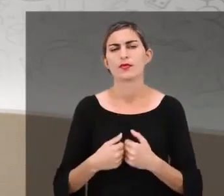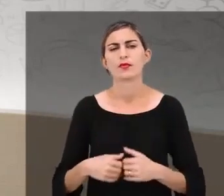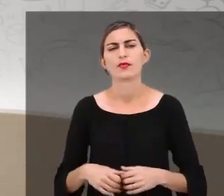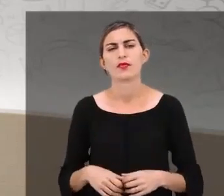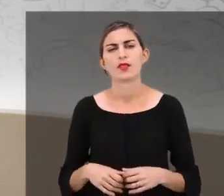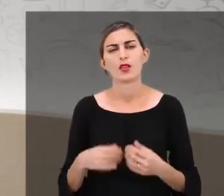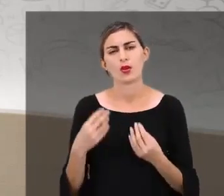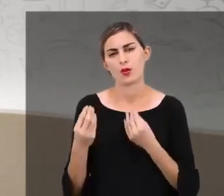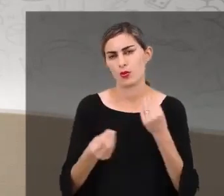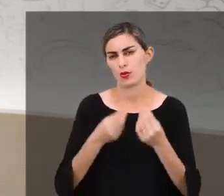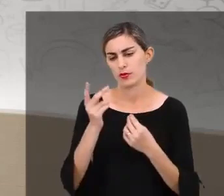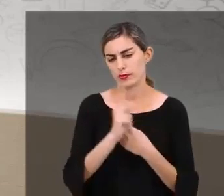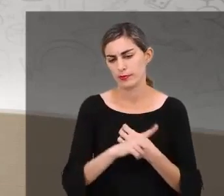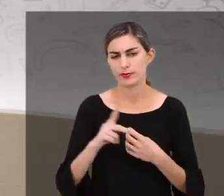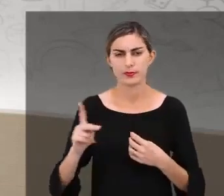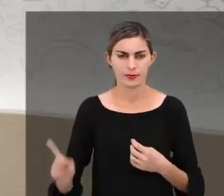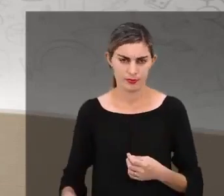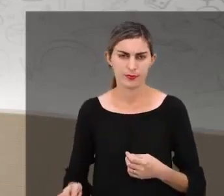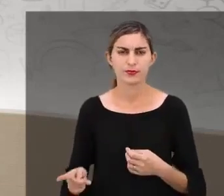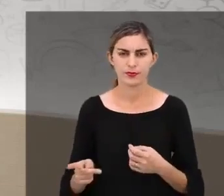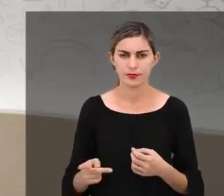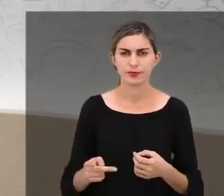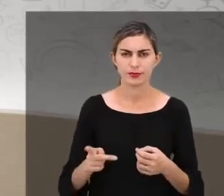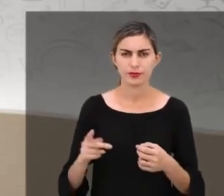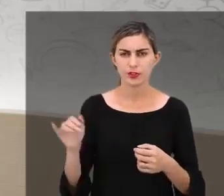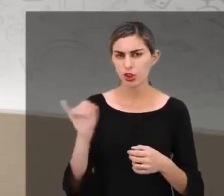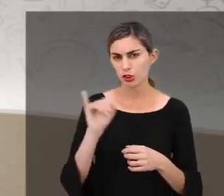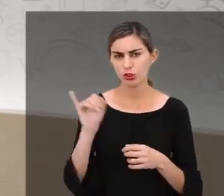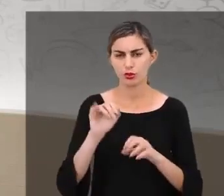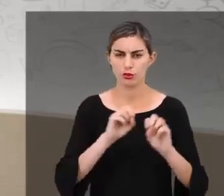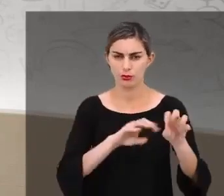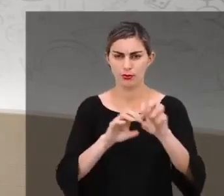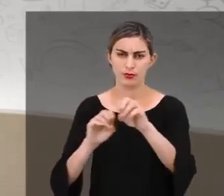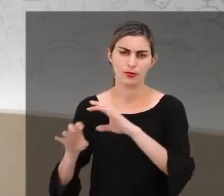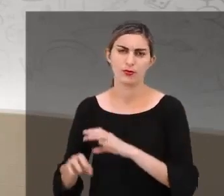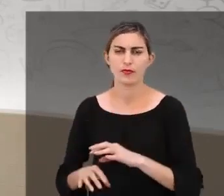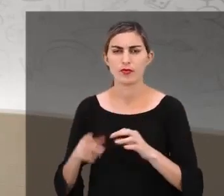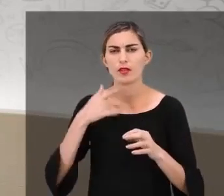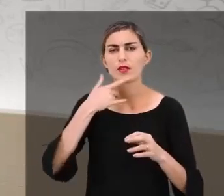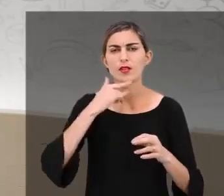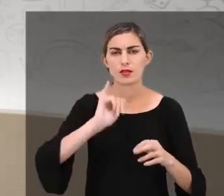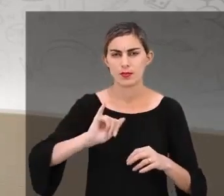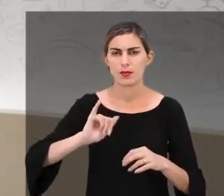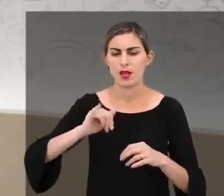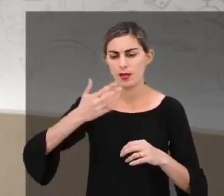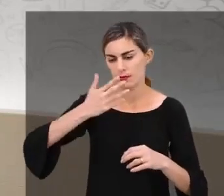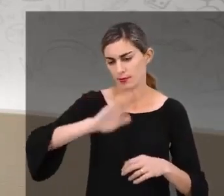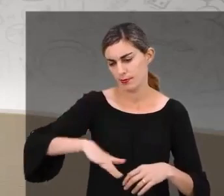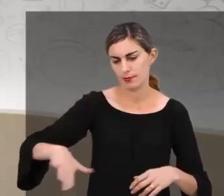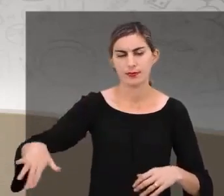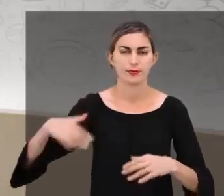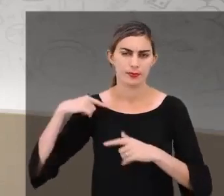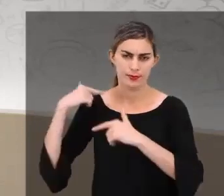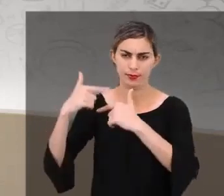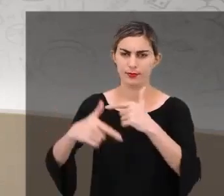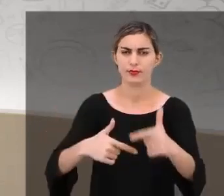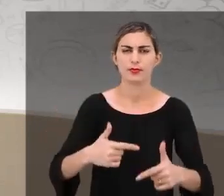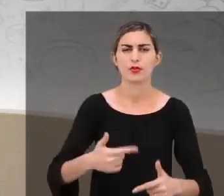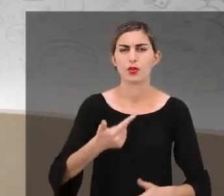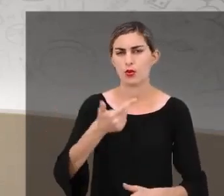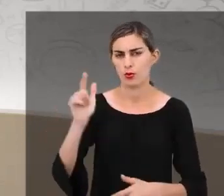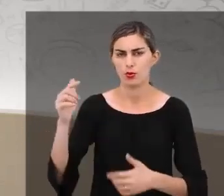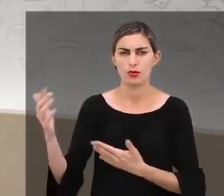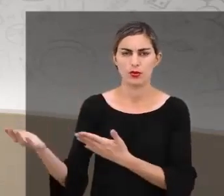pública, com os professores, se estamos em uma instituição de ensino, com os pais das crianças ou